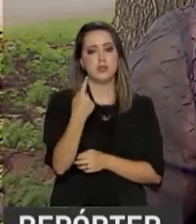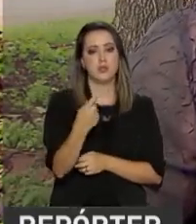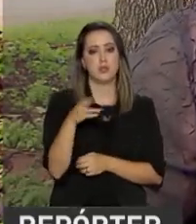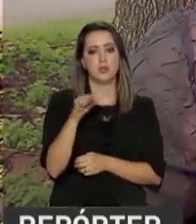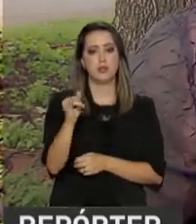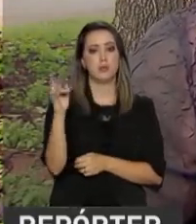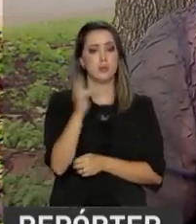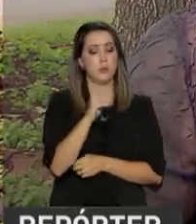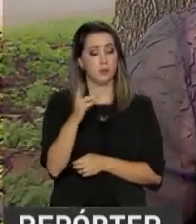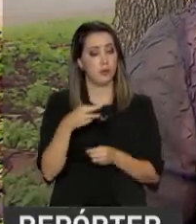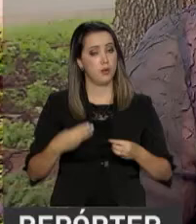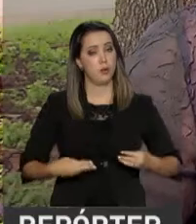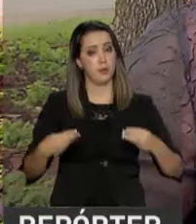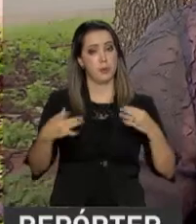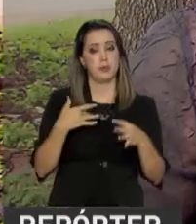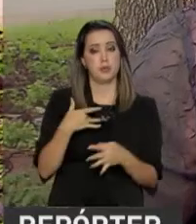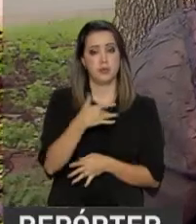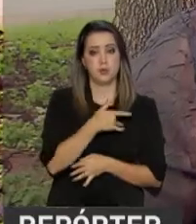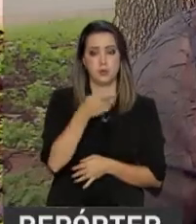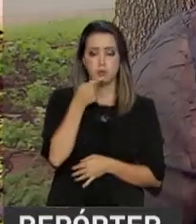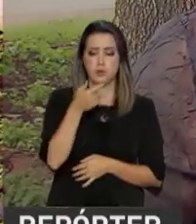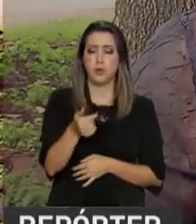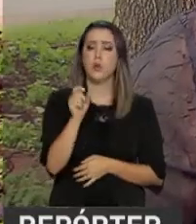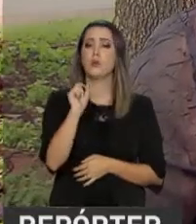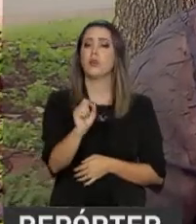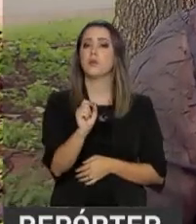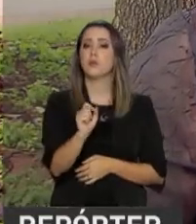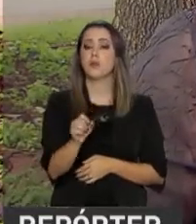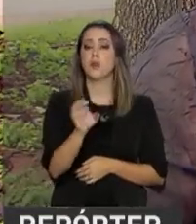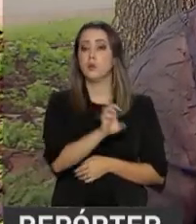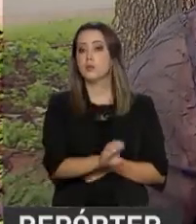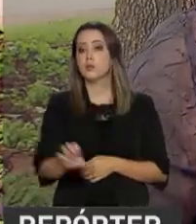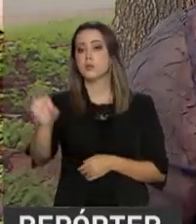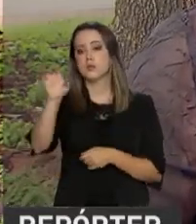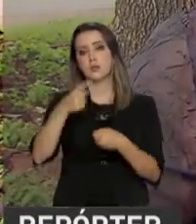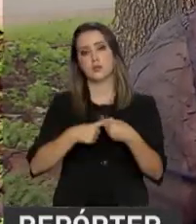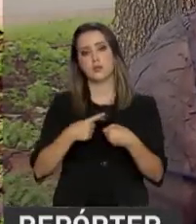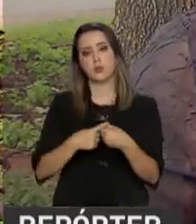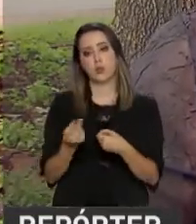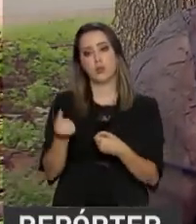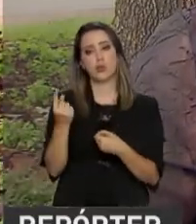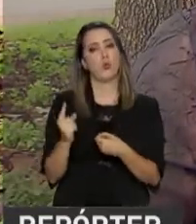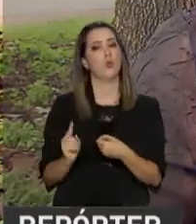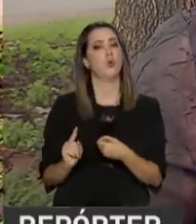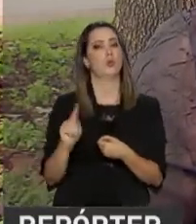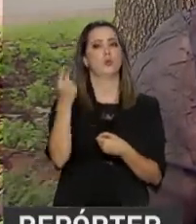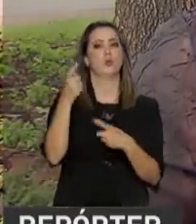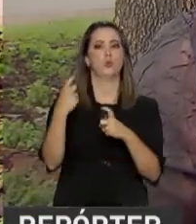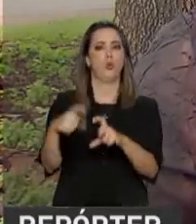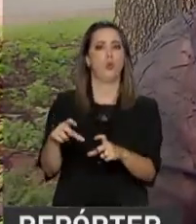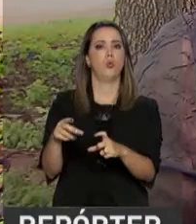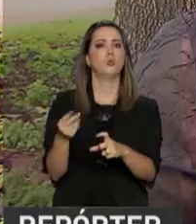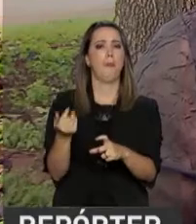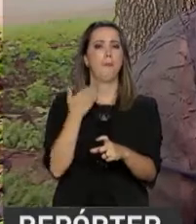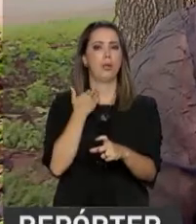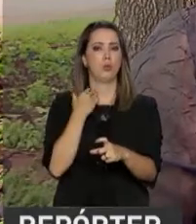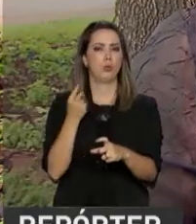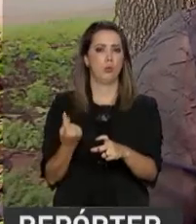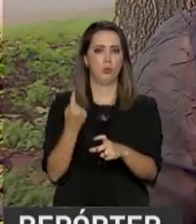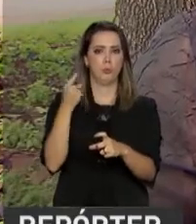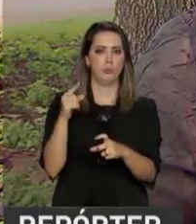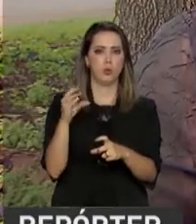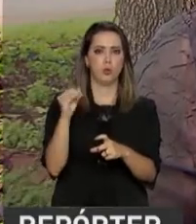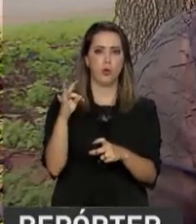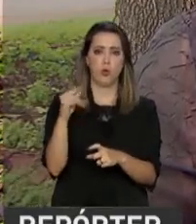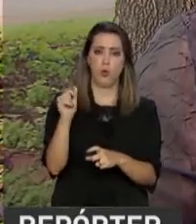segundo o ministro da saúde estados e municípios passam a receber em conta única e devido ao calendário eleitoral os